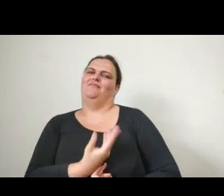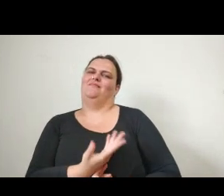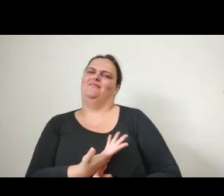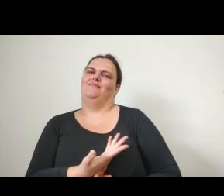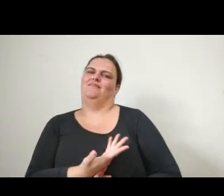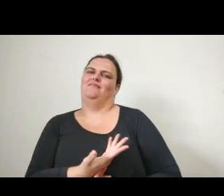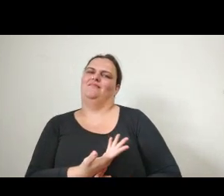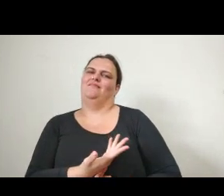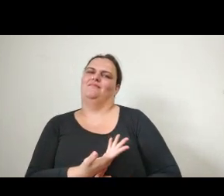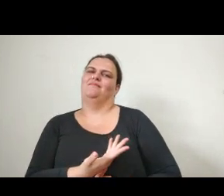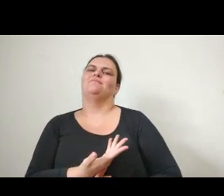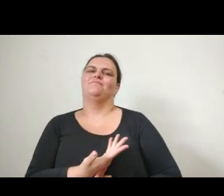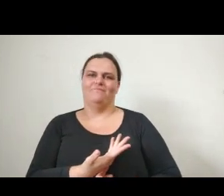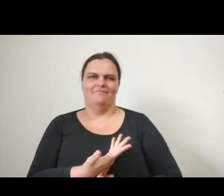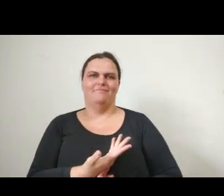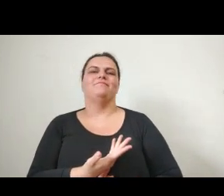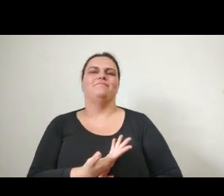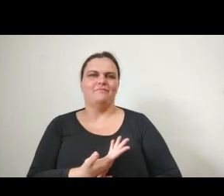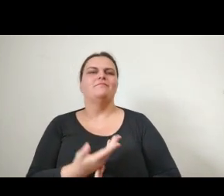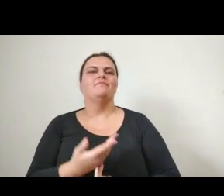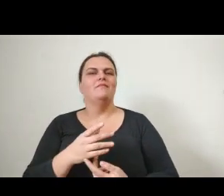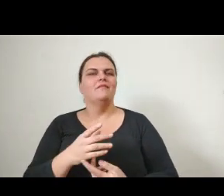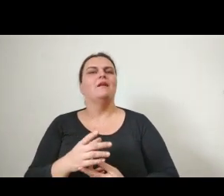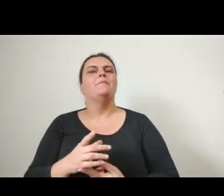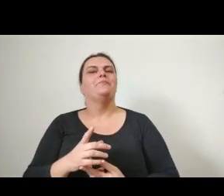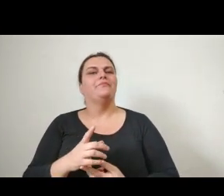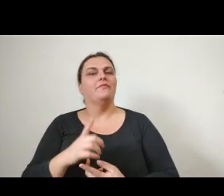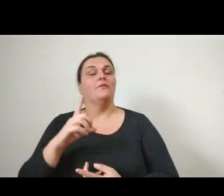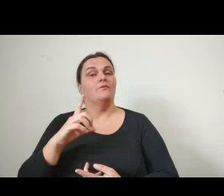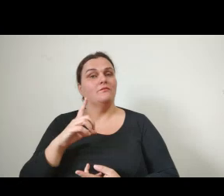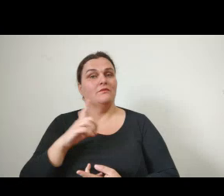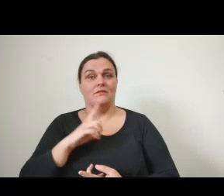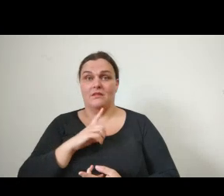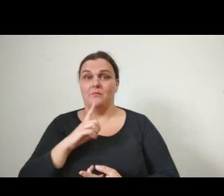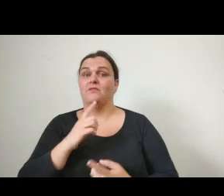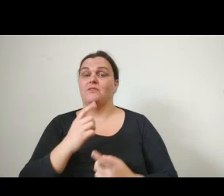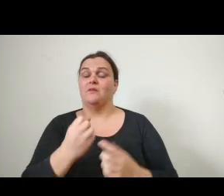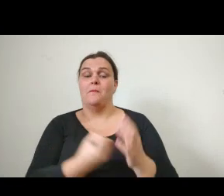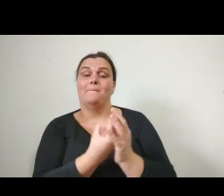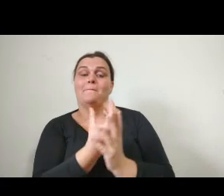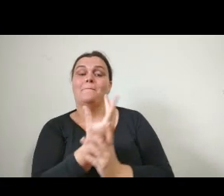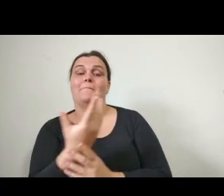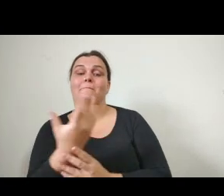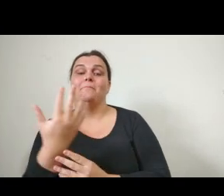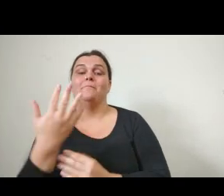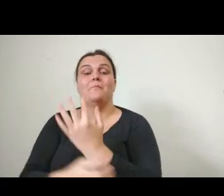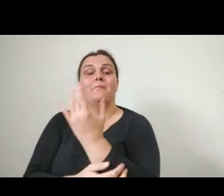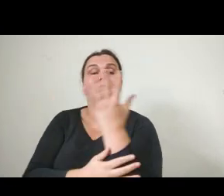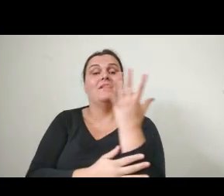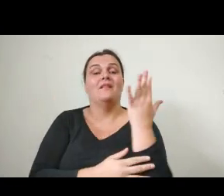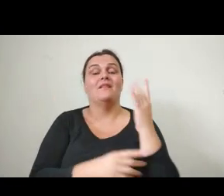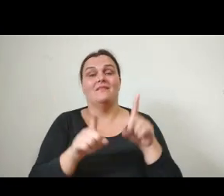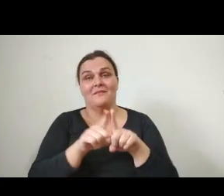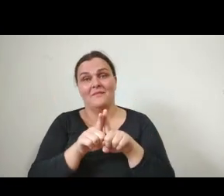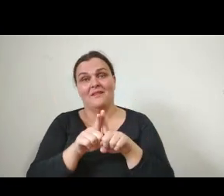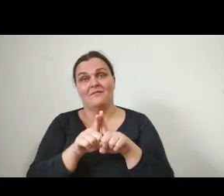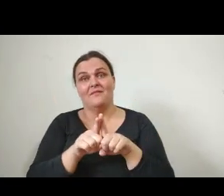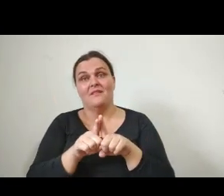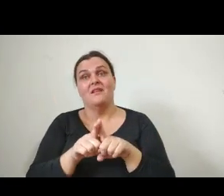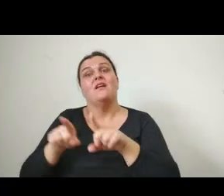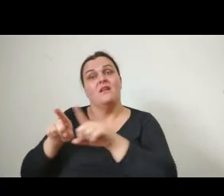Não só as espécies que estão nos ecossistemas naturais, as espécies de plantas que estão, né, nos ecossistemas naturais precisam de polinizadores. Também as